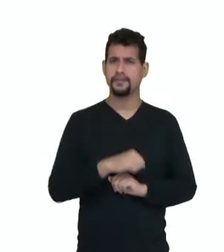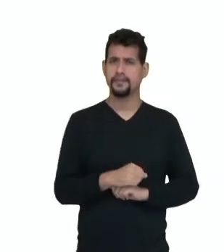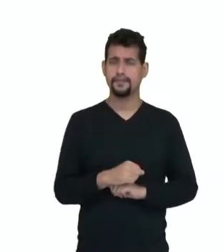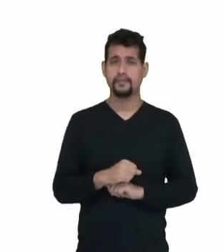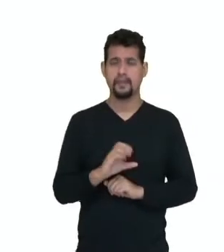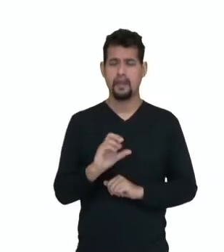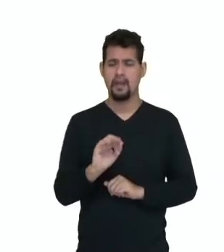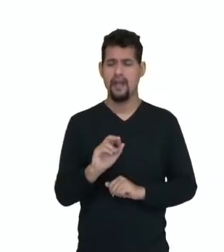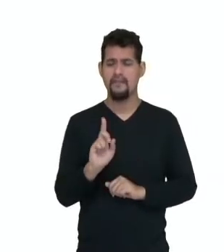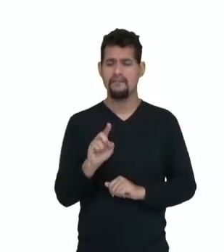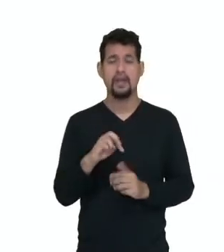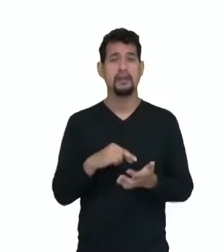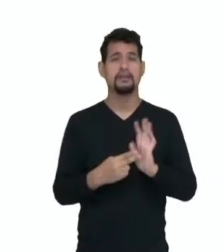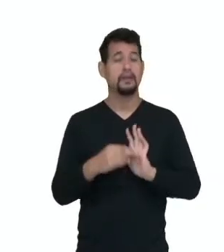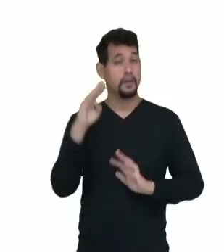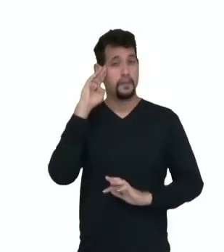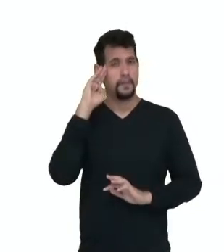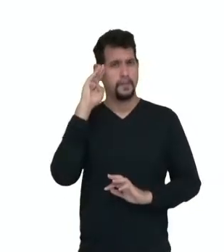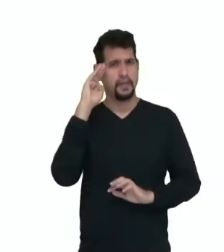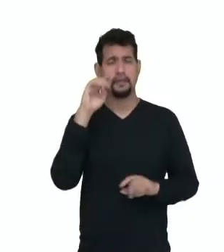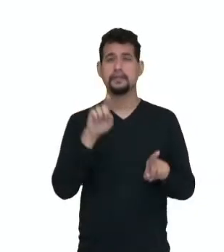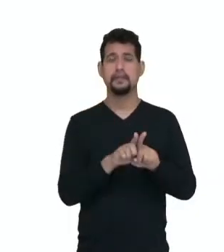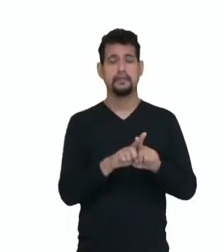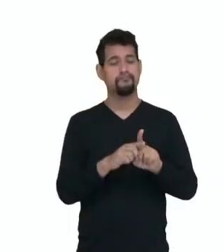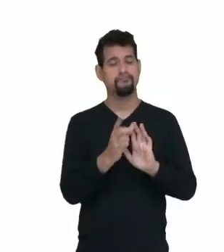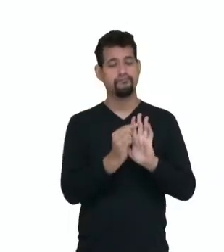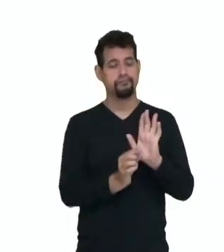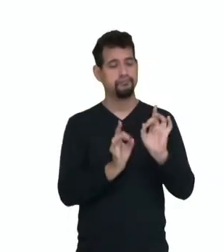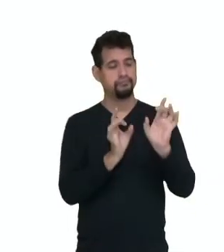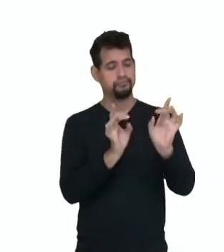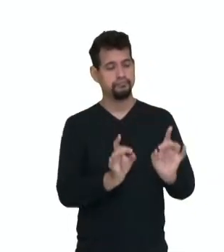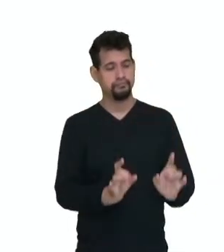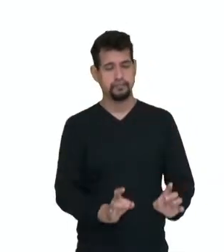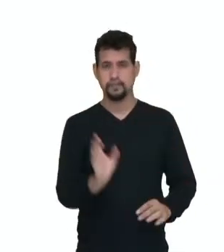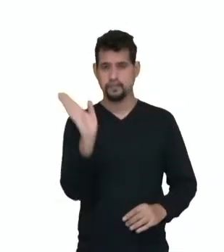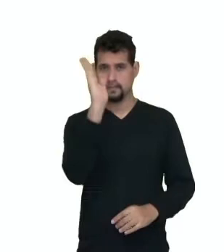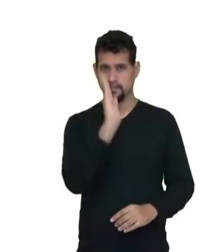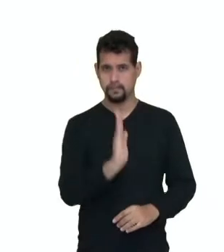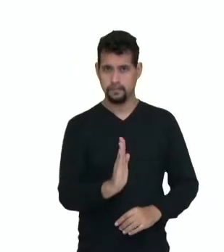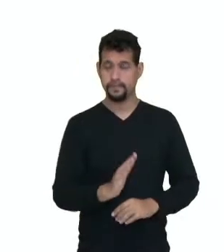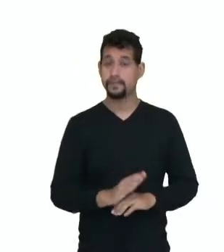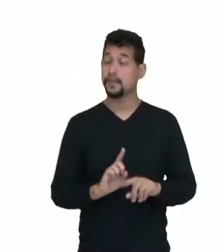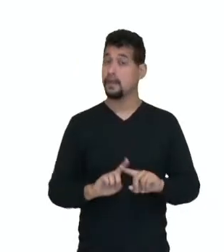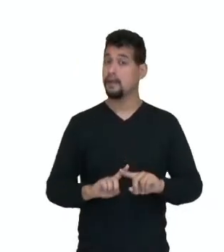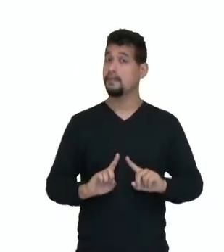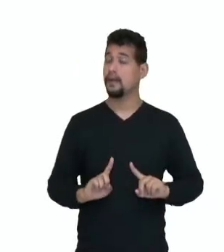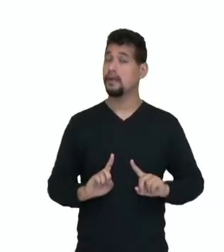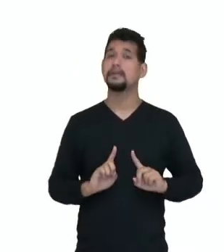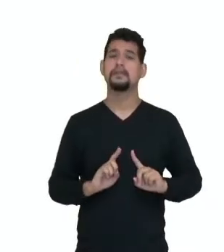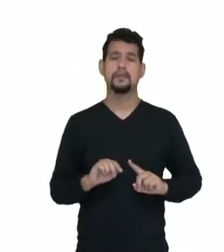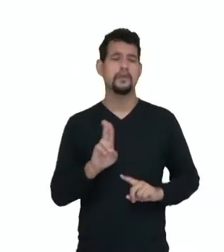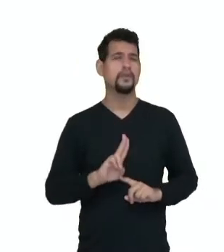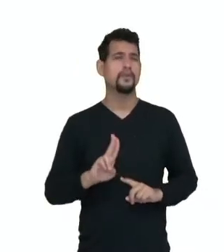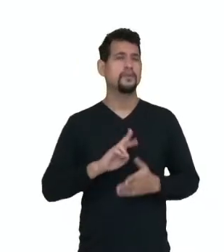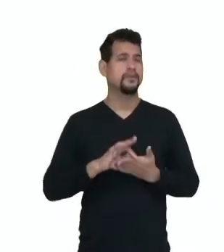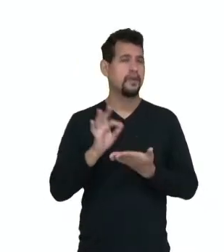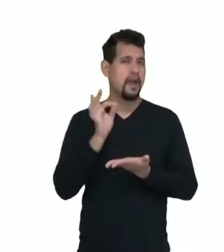se tornou o principal artigo de exportação brasileira. Entretanto, o cultivo do